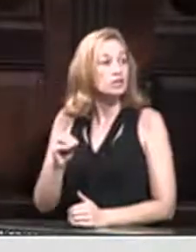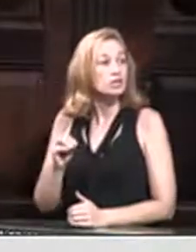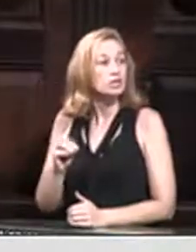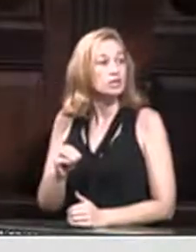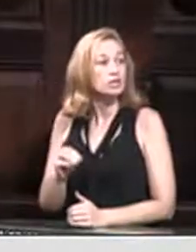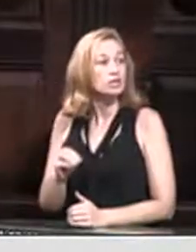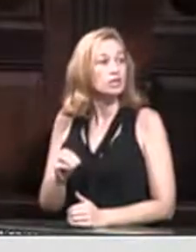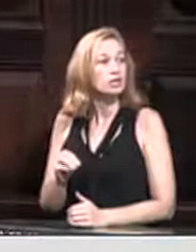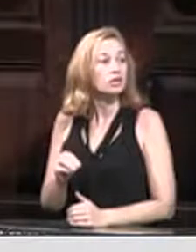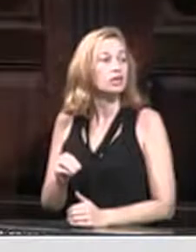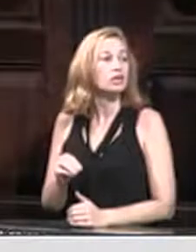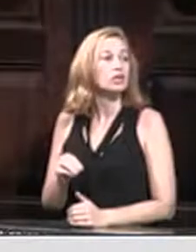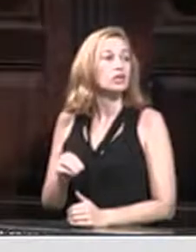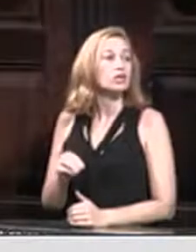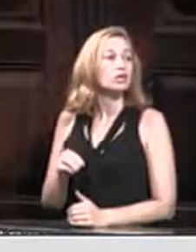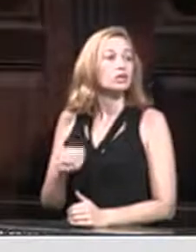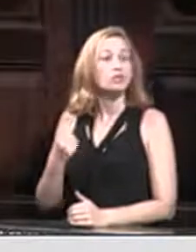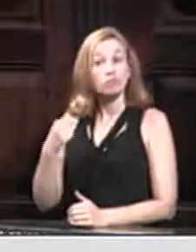compareceu